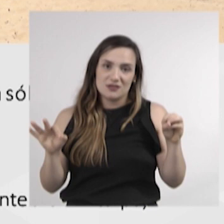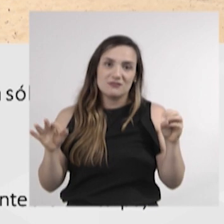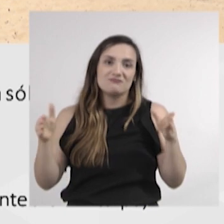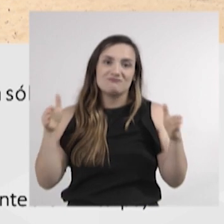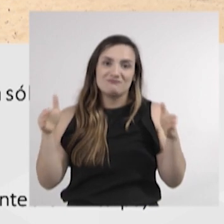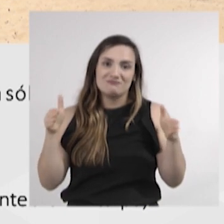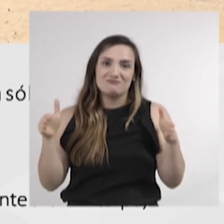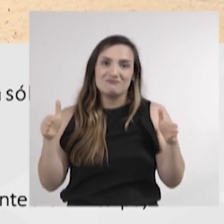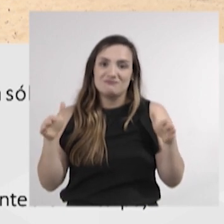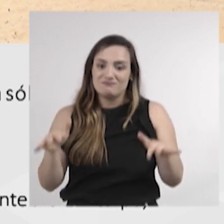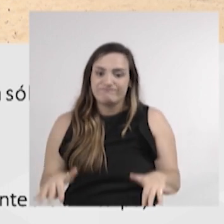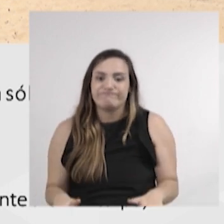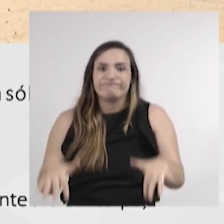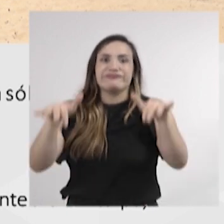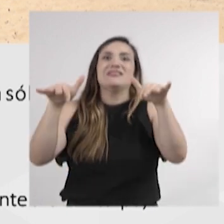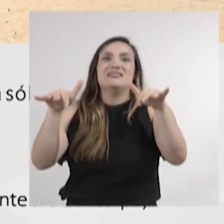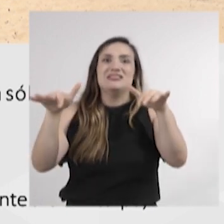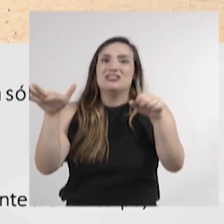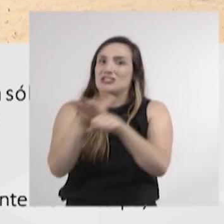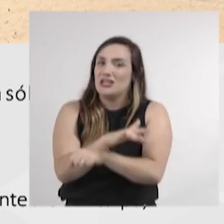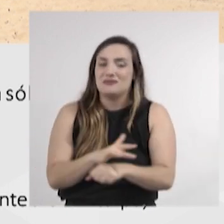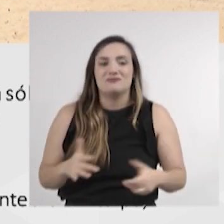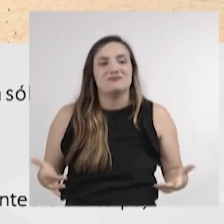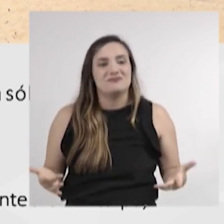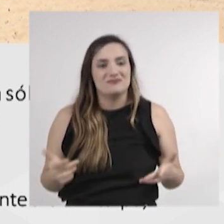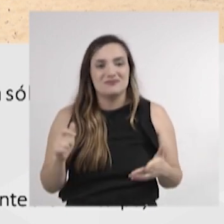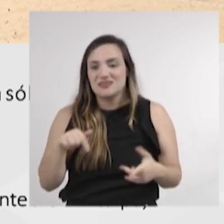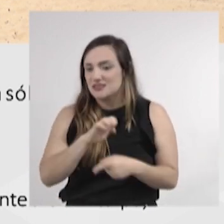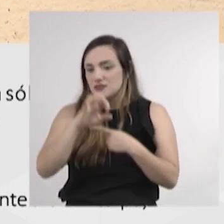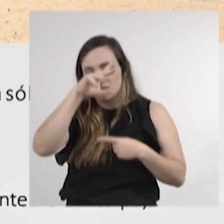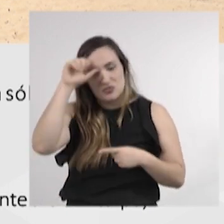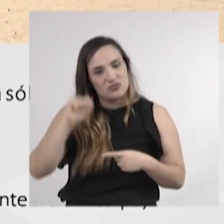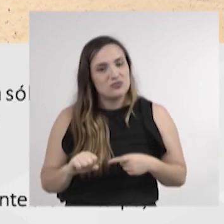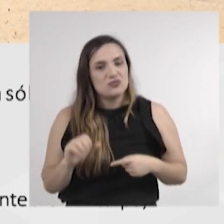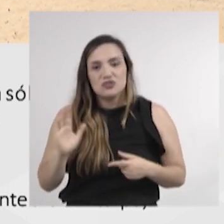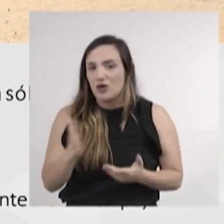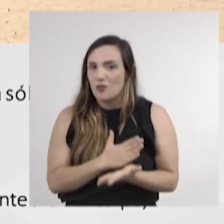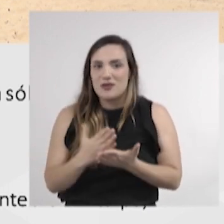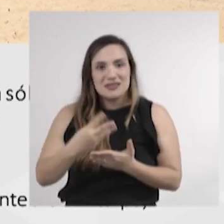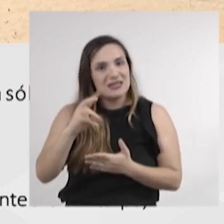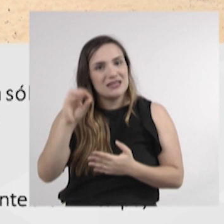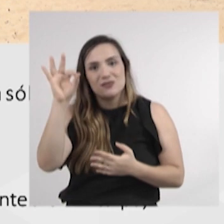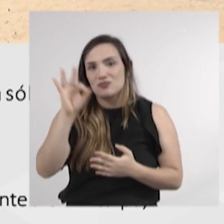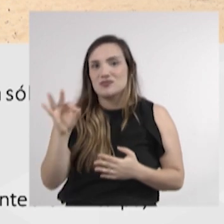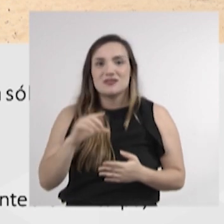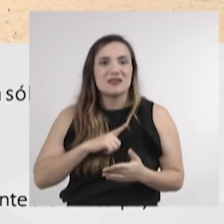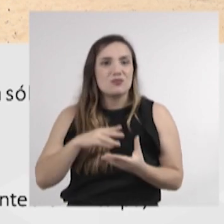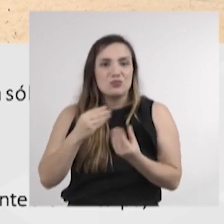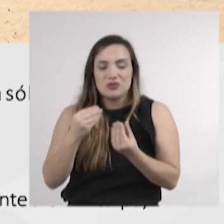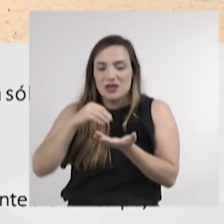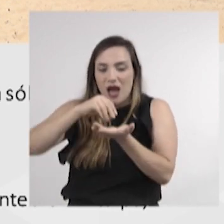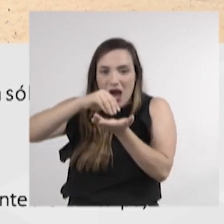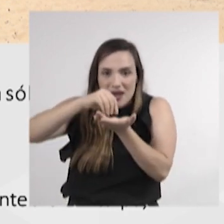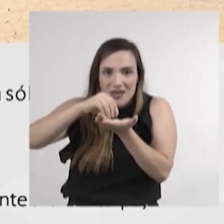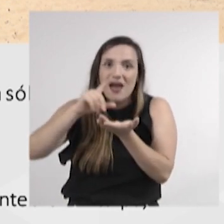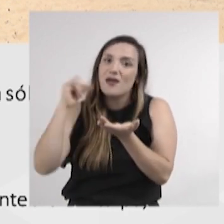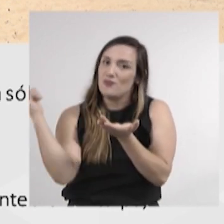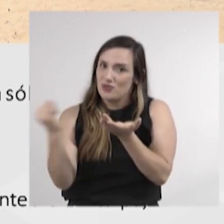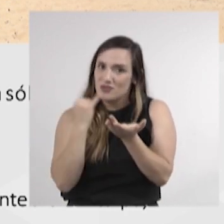Quando na literatura está dizendo que é entre 2% e 5%, aqui no Mato Grosso do Sul já é 30%, já começa por aí. Então a relevância é muito